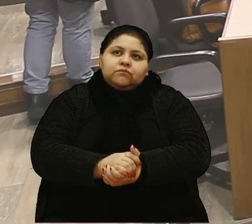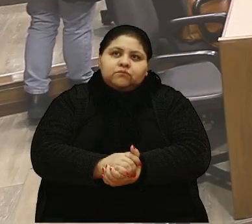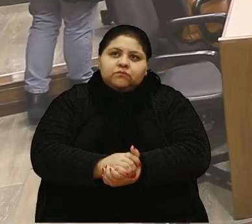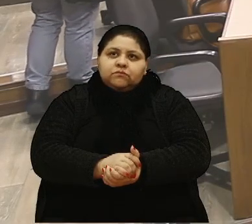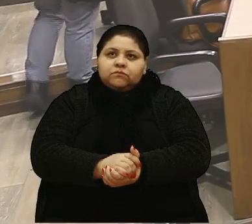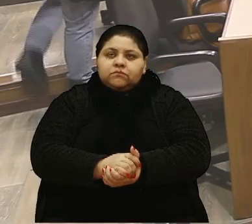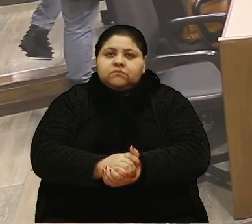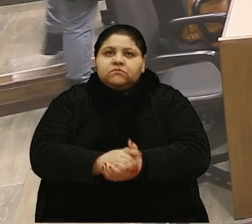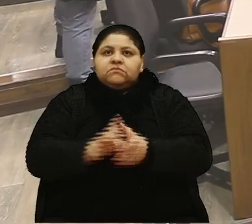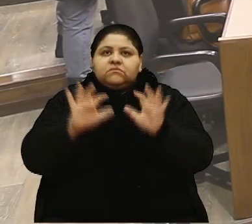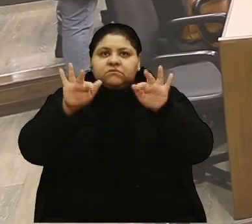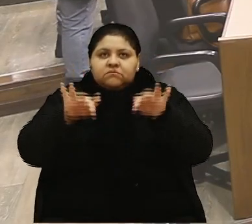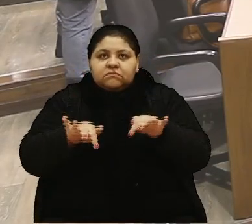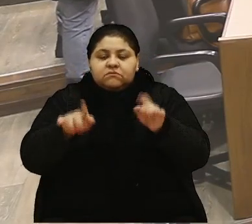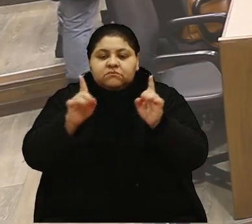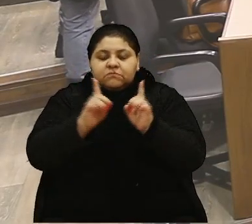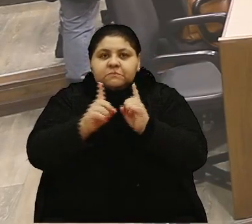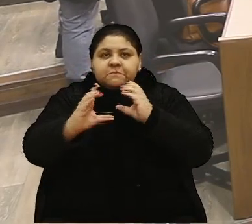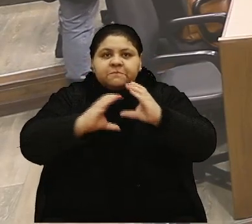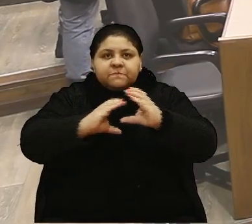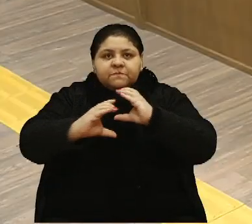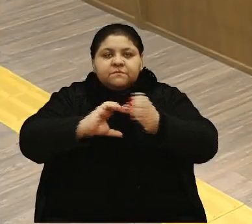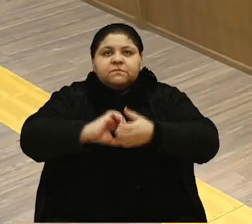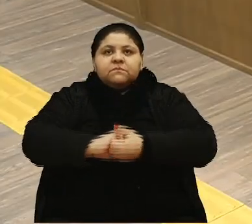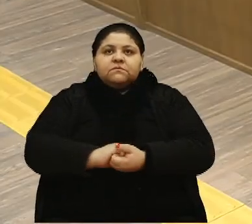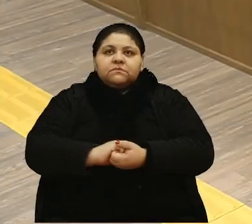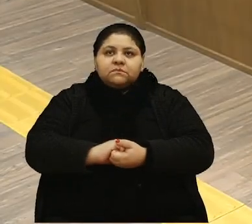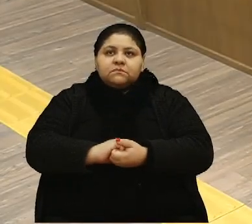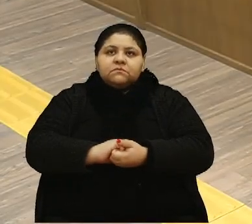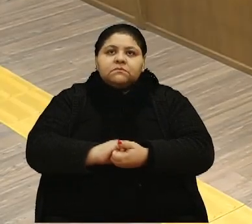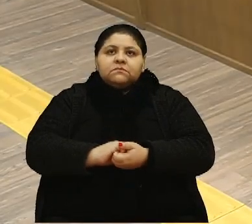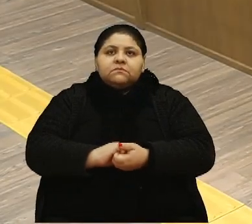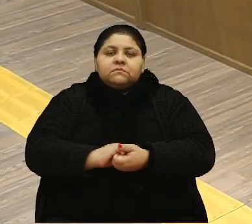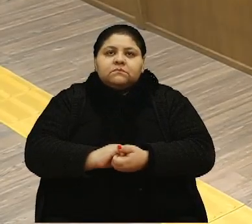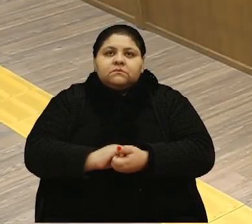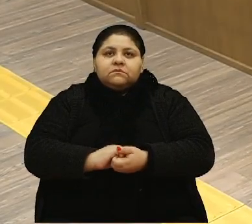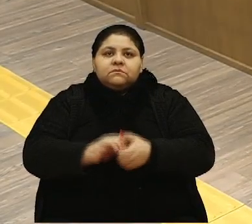Encerradas as pequenas comunicações. Com a anuência dos líderes